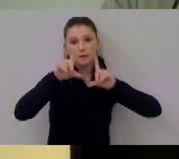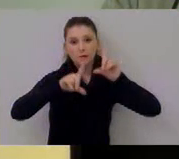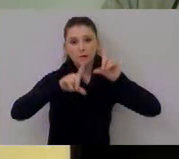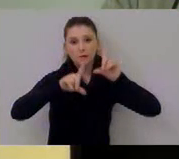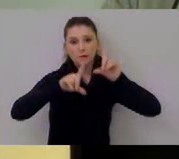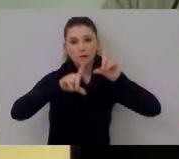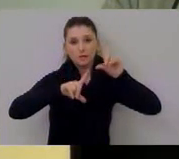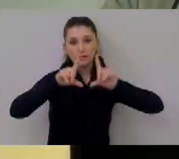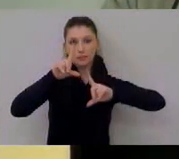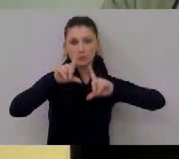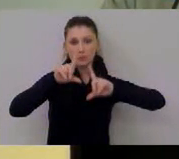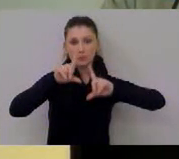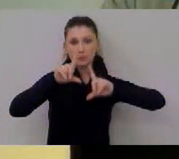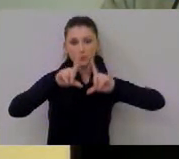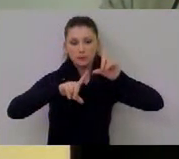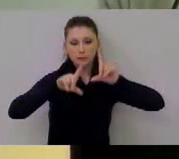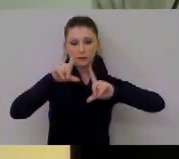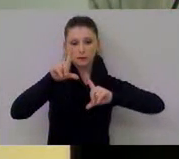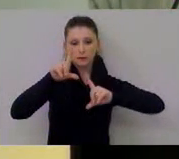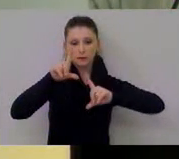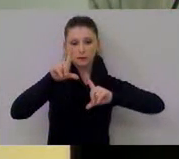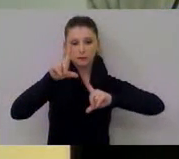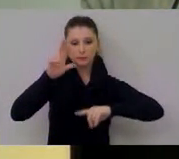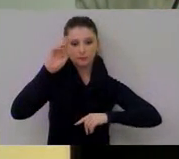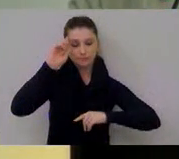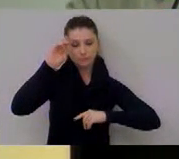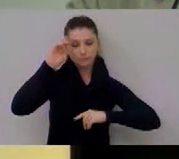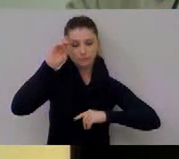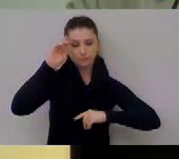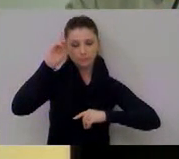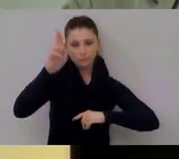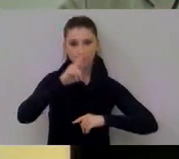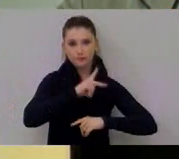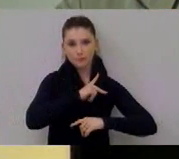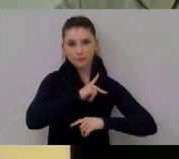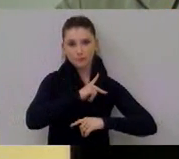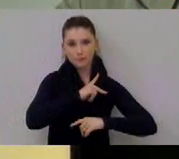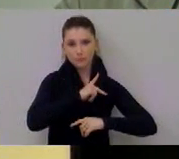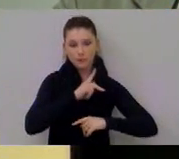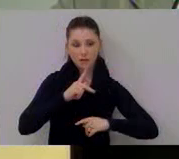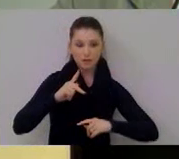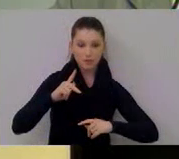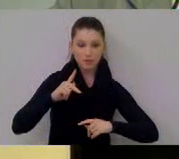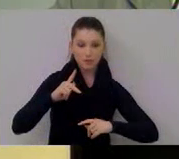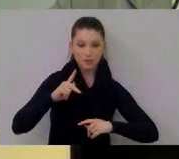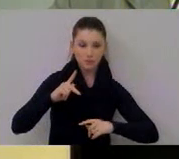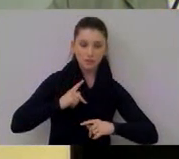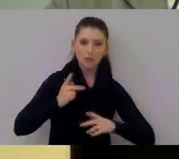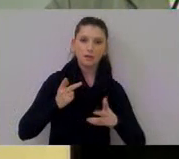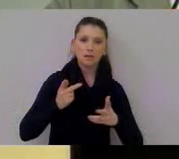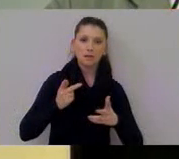Senhor presidente, é muito oportuno,